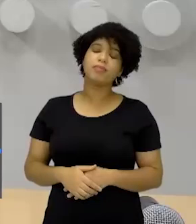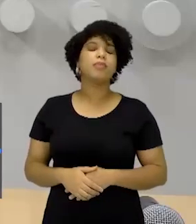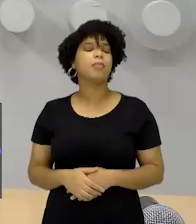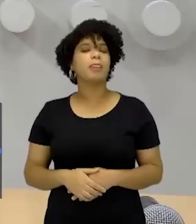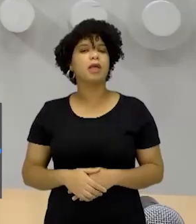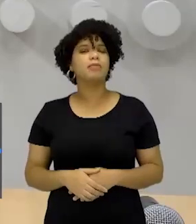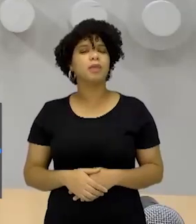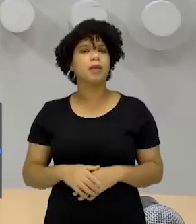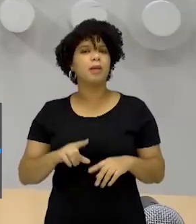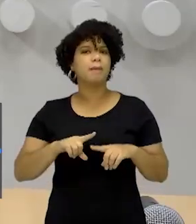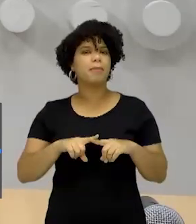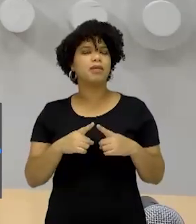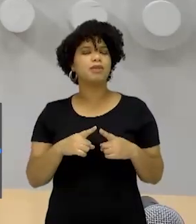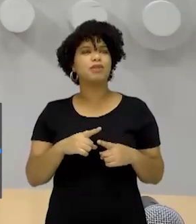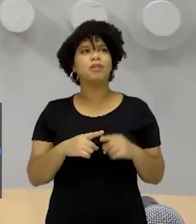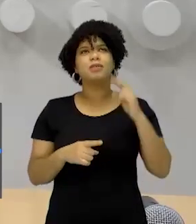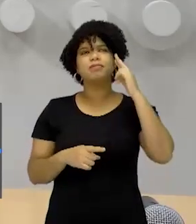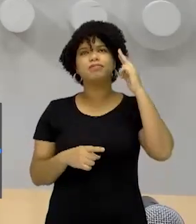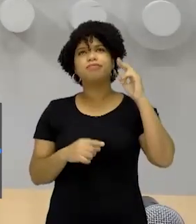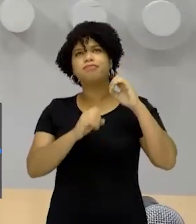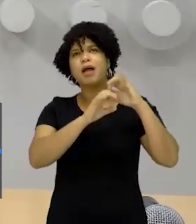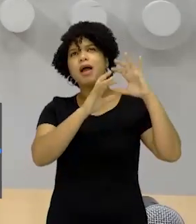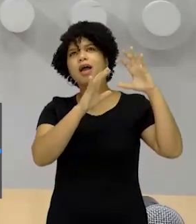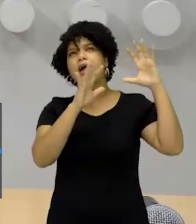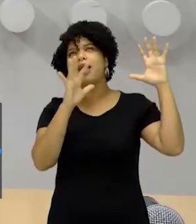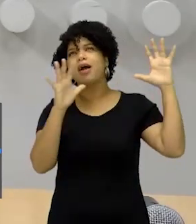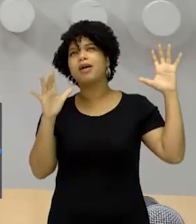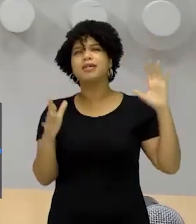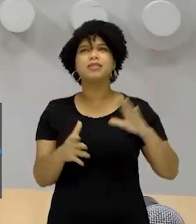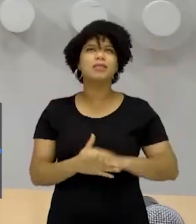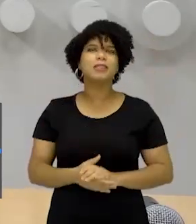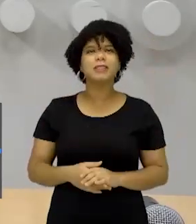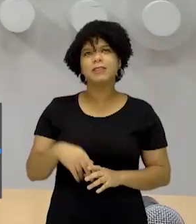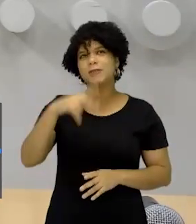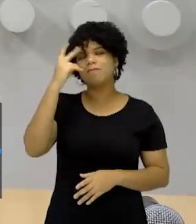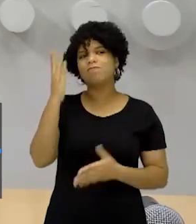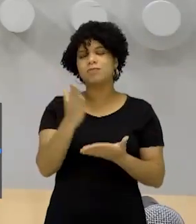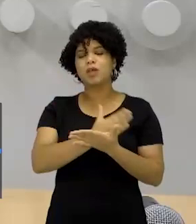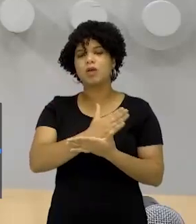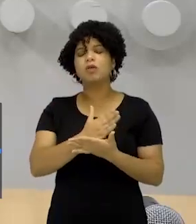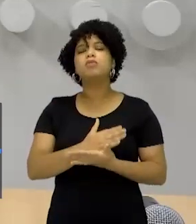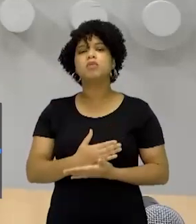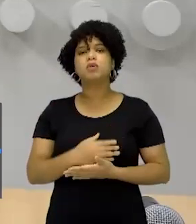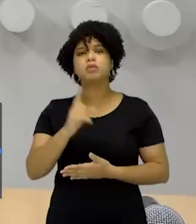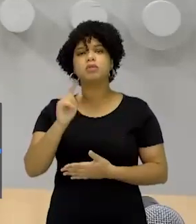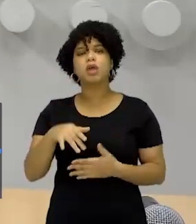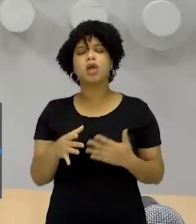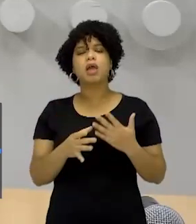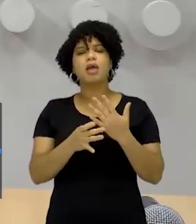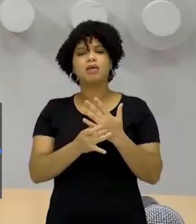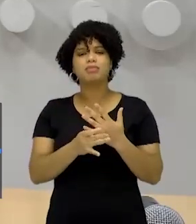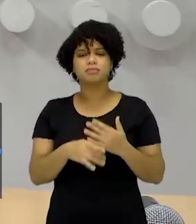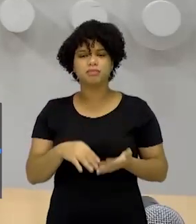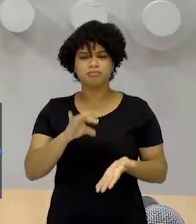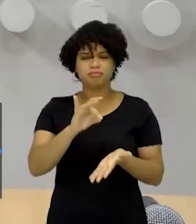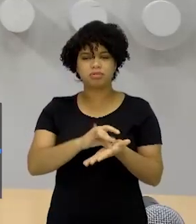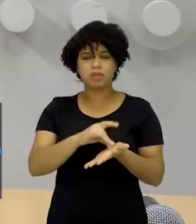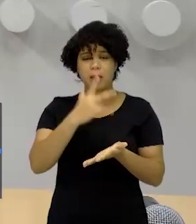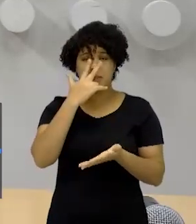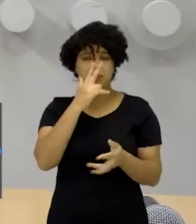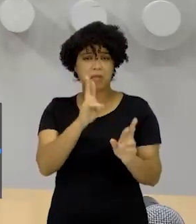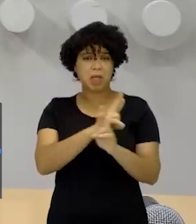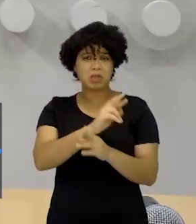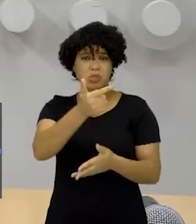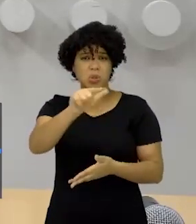quase utópico, caminham as pessoas comprometidas com a realidade que aparenta não dialogar de uma